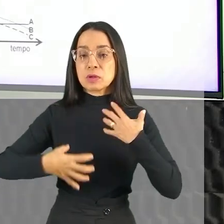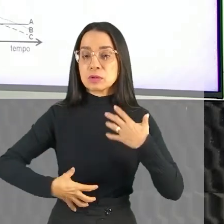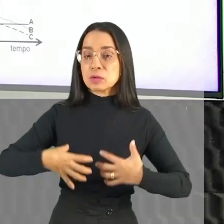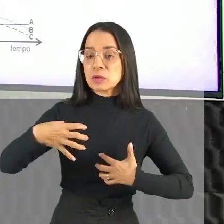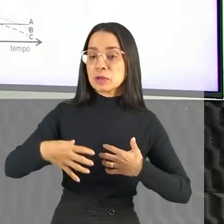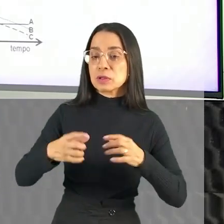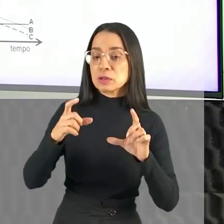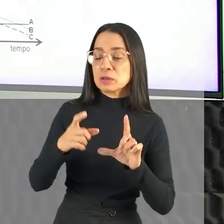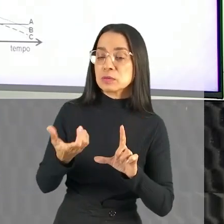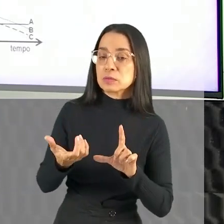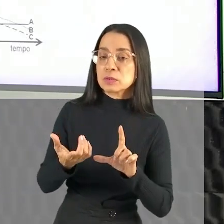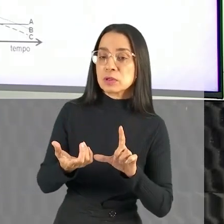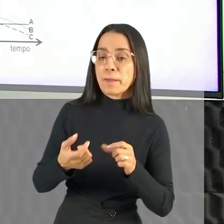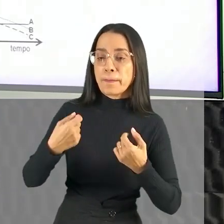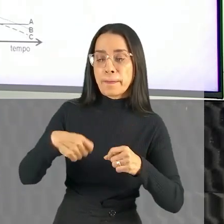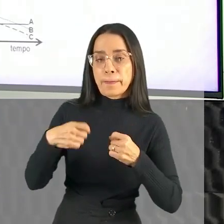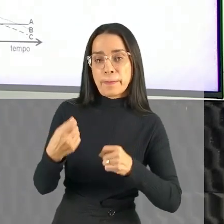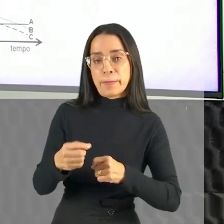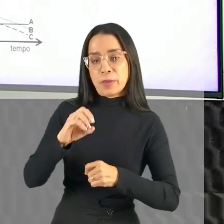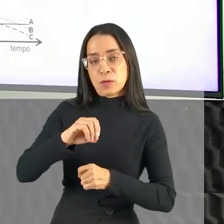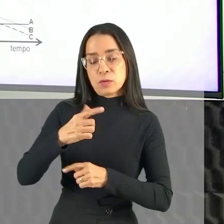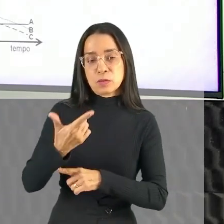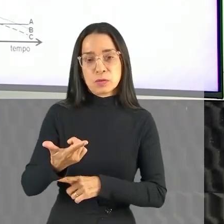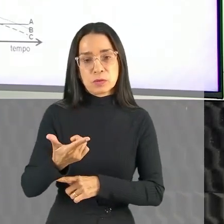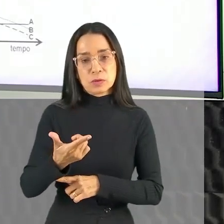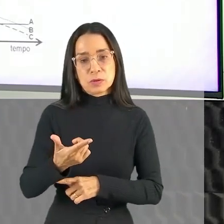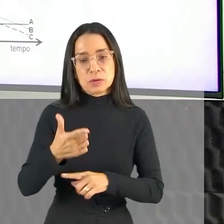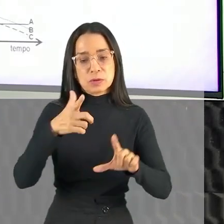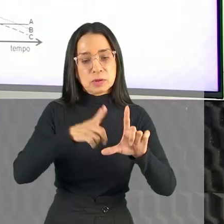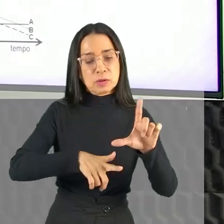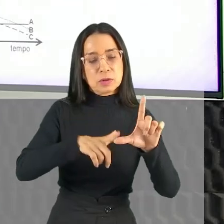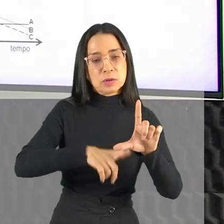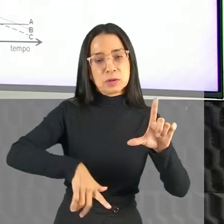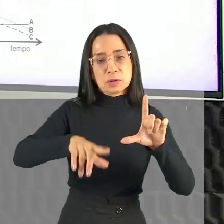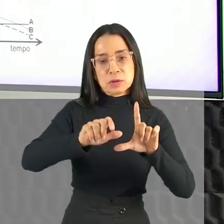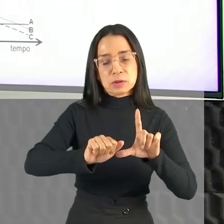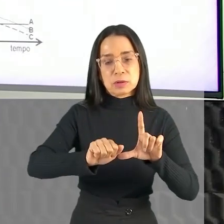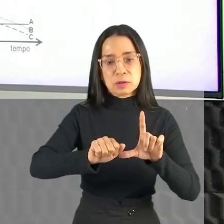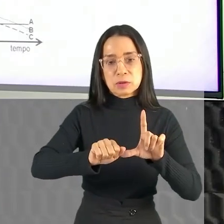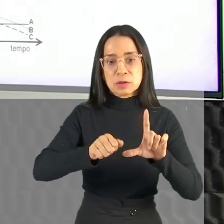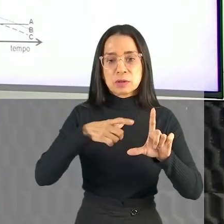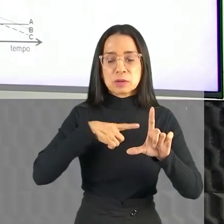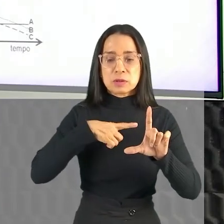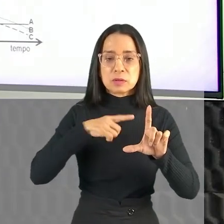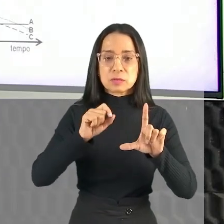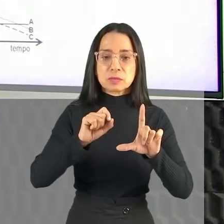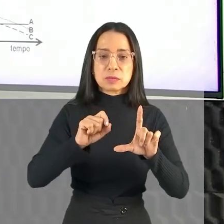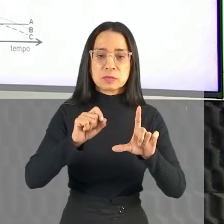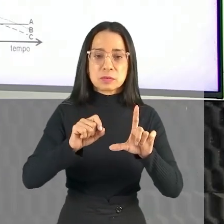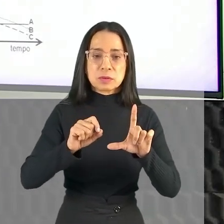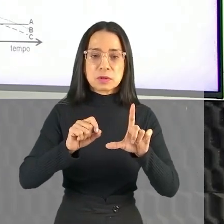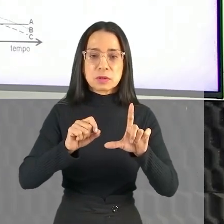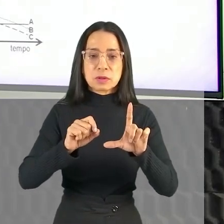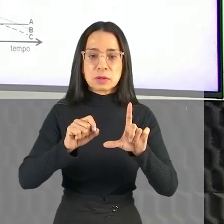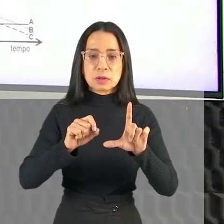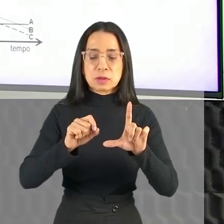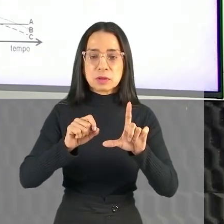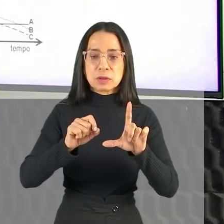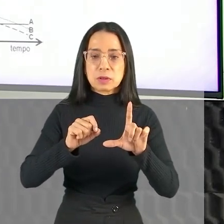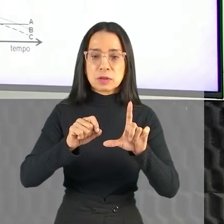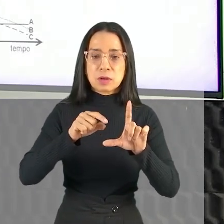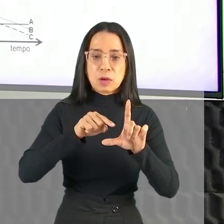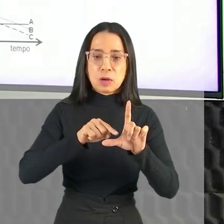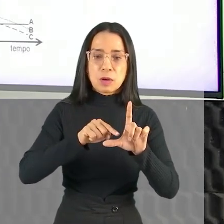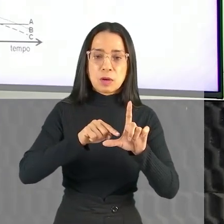certo? Então, aqui na opção A, no gráfico A, a gente tem aqui, ó, uma crescente em termos